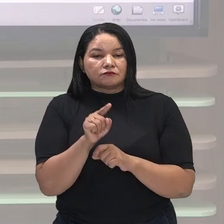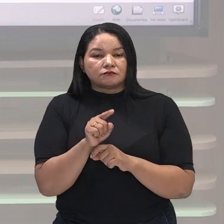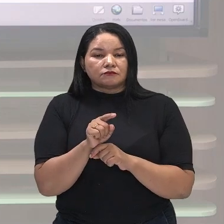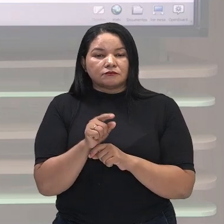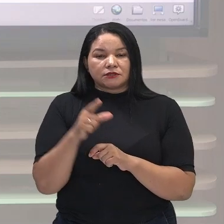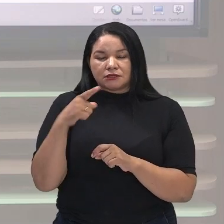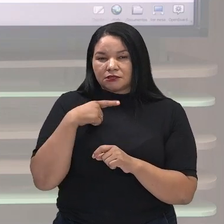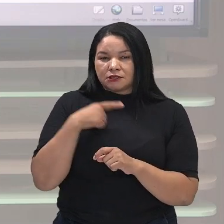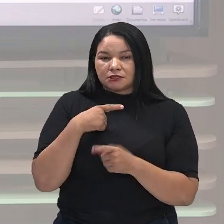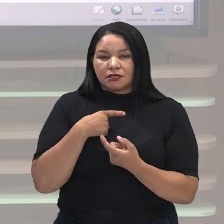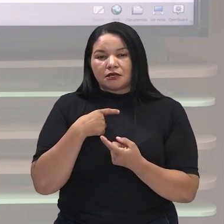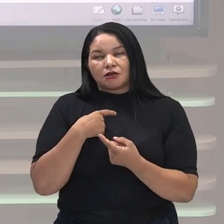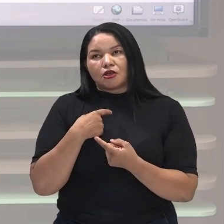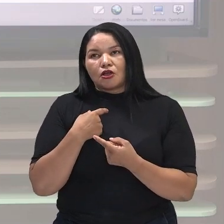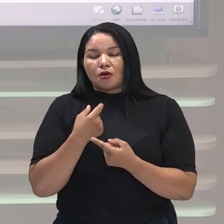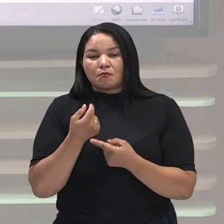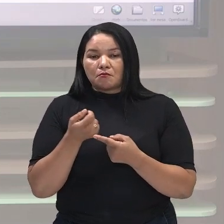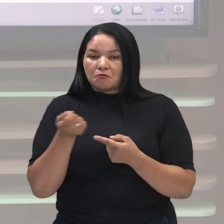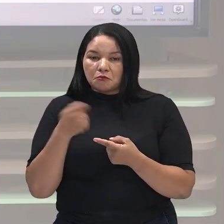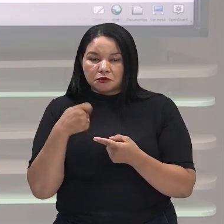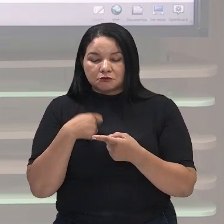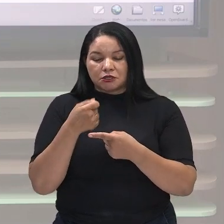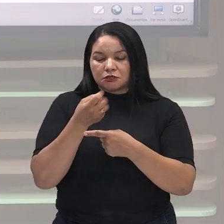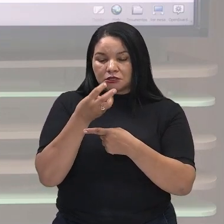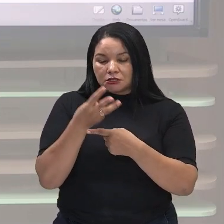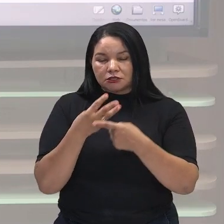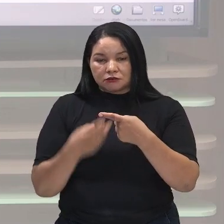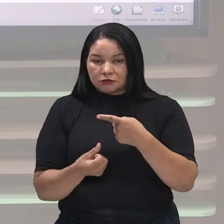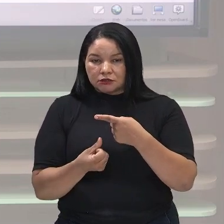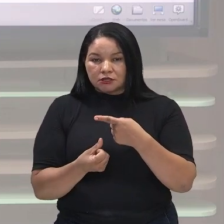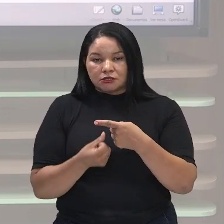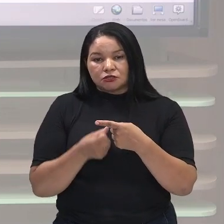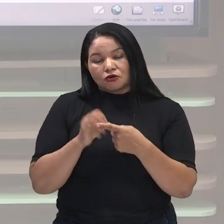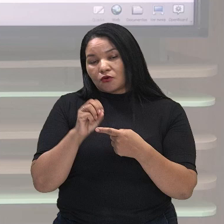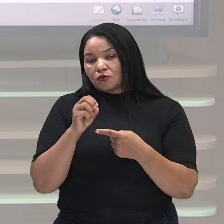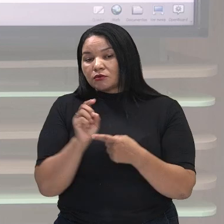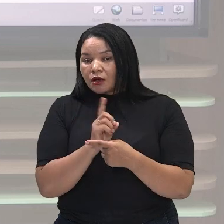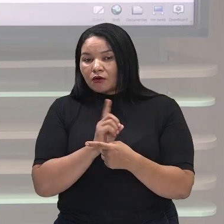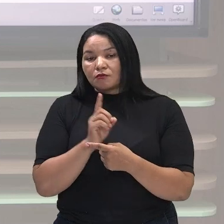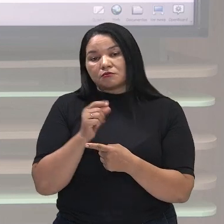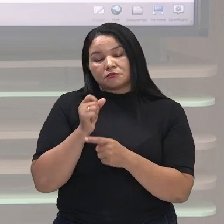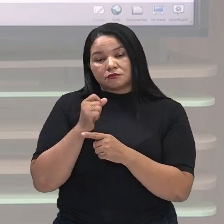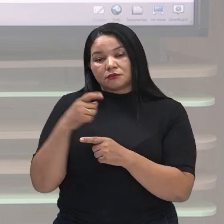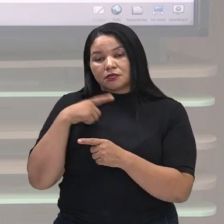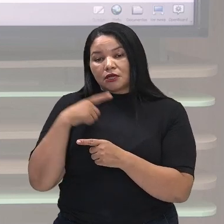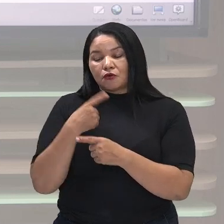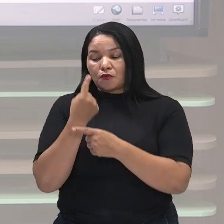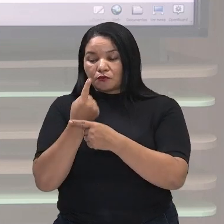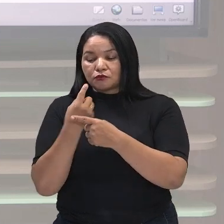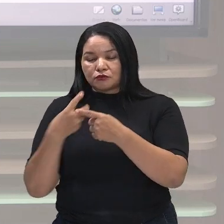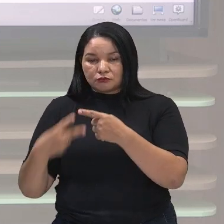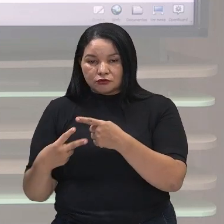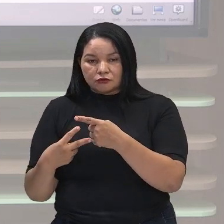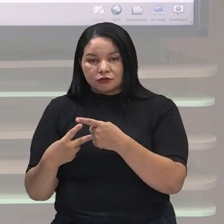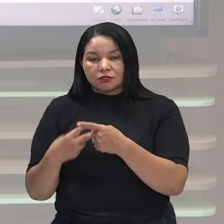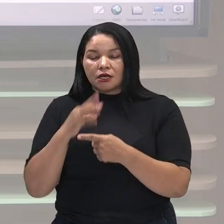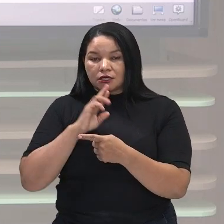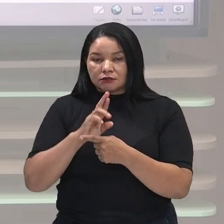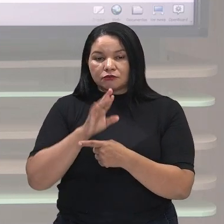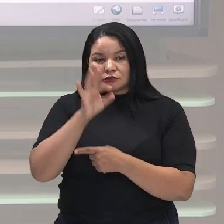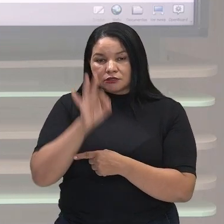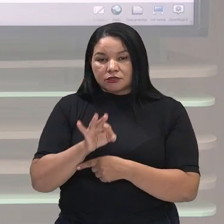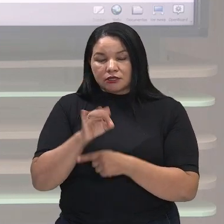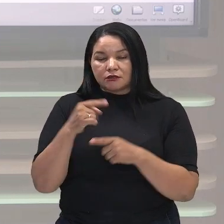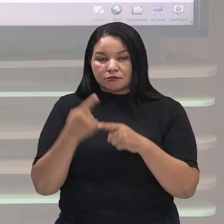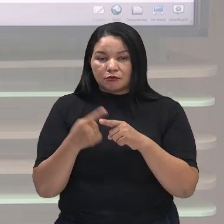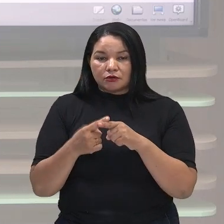3 sobre 6 lá. Você teria uma alternativa 1 sobre 2, que é a resposta correta, pois é a simplificação